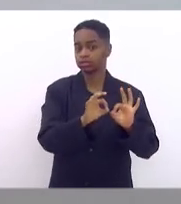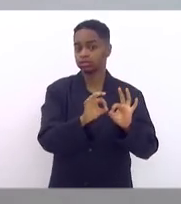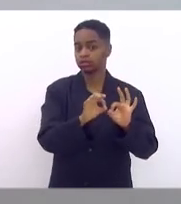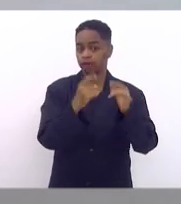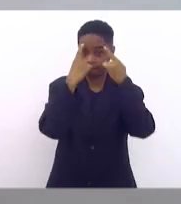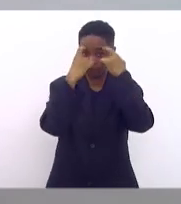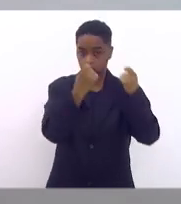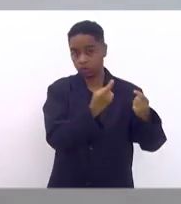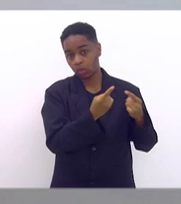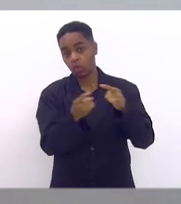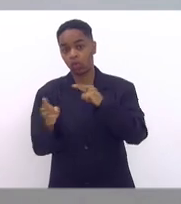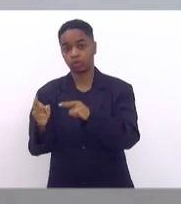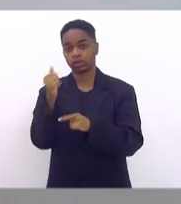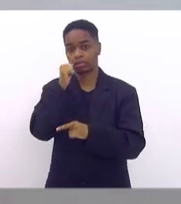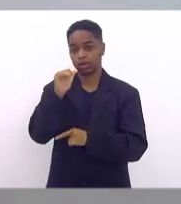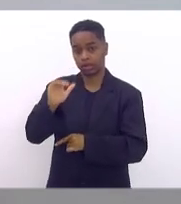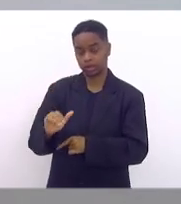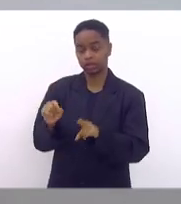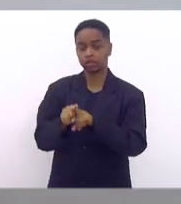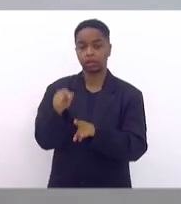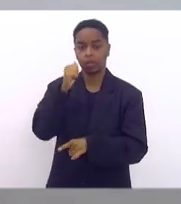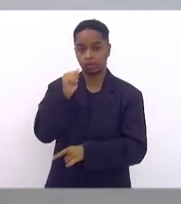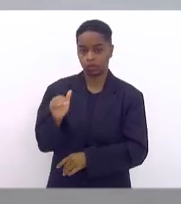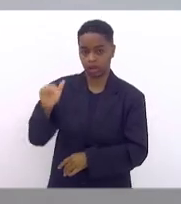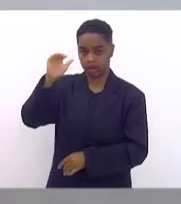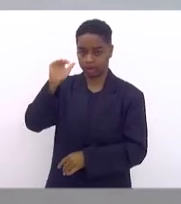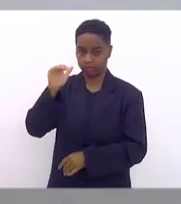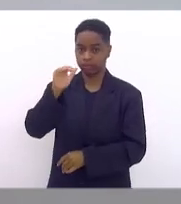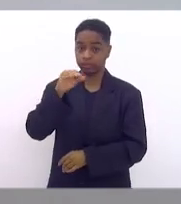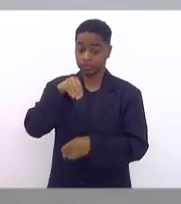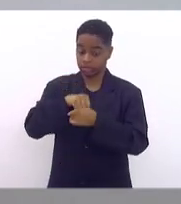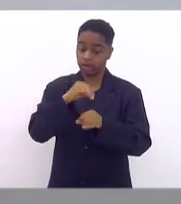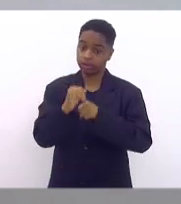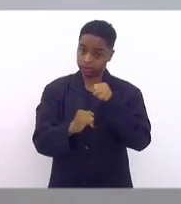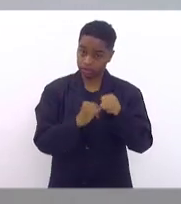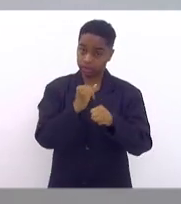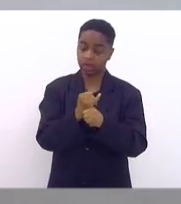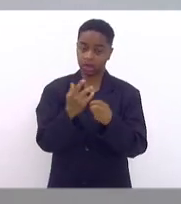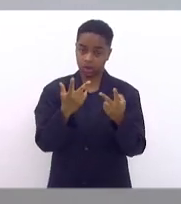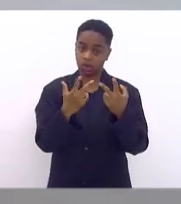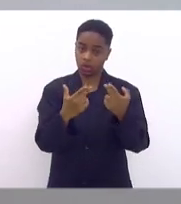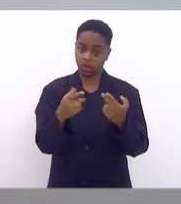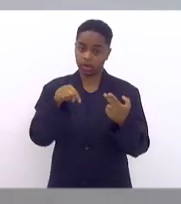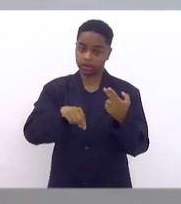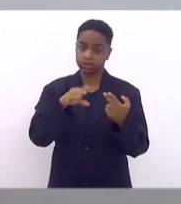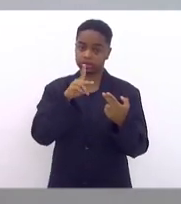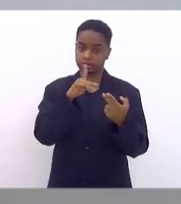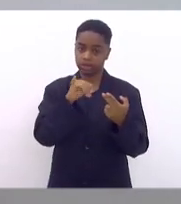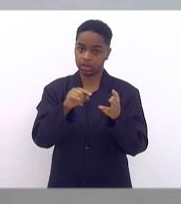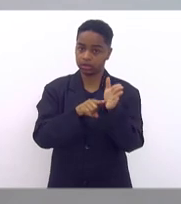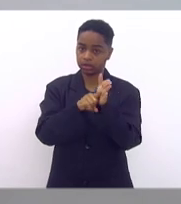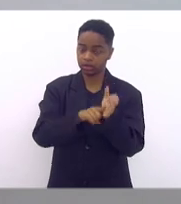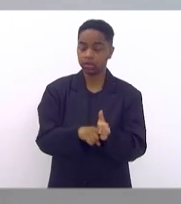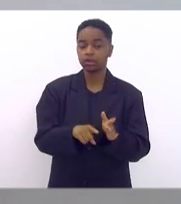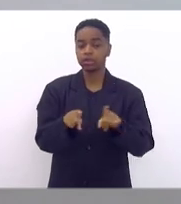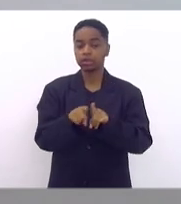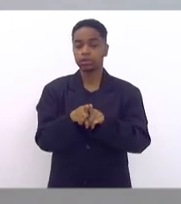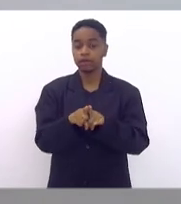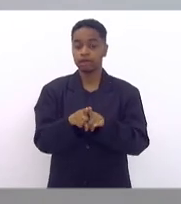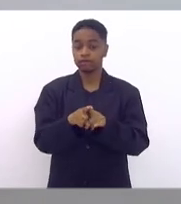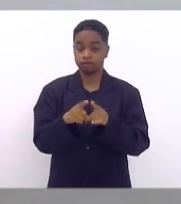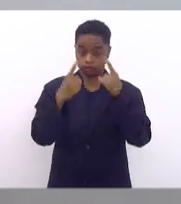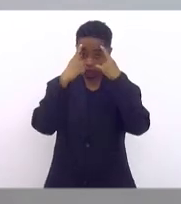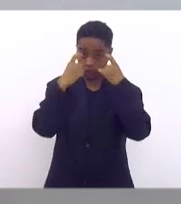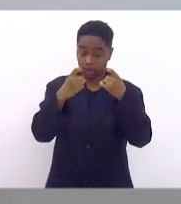violência contra meninas e mulheres. Tanto a cibernética, como é o caso dessa CPI, como violência